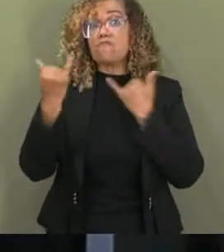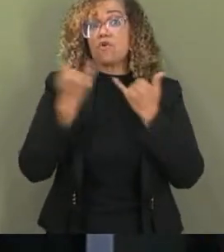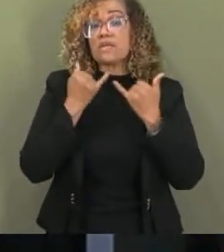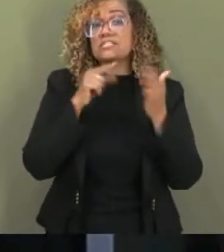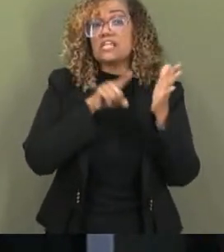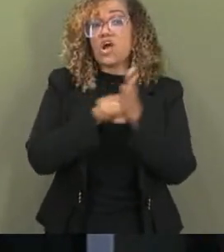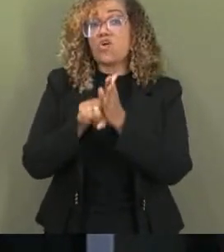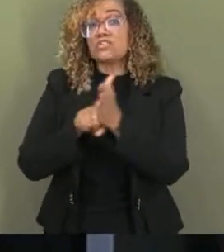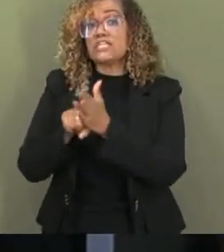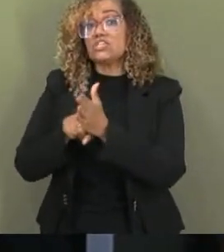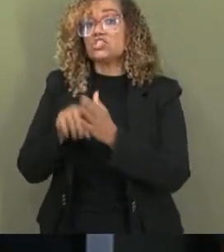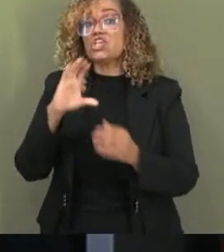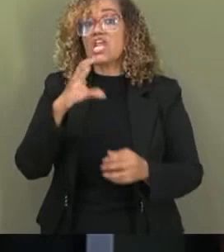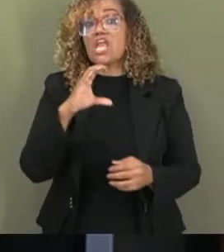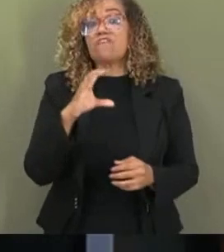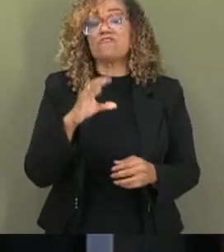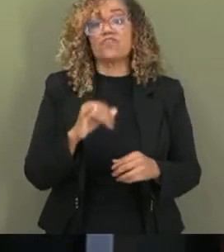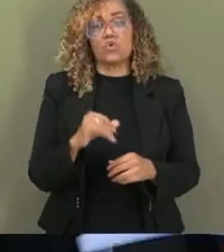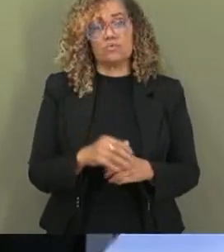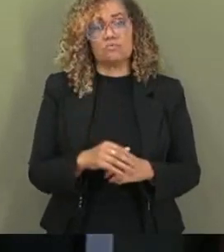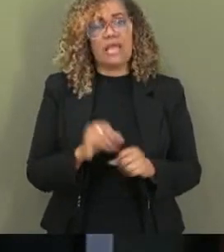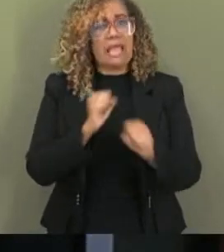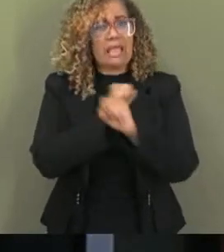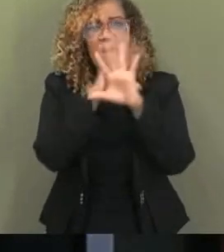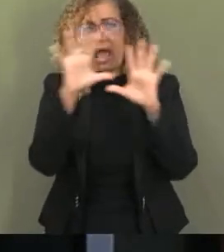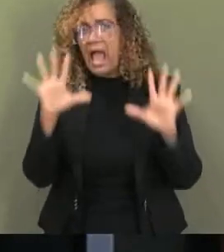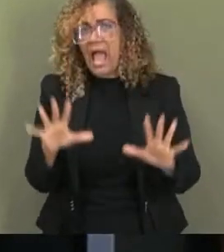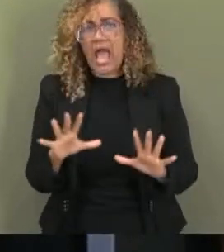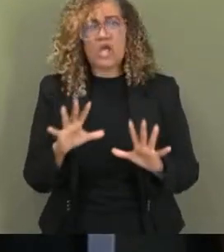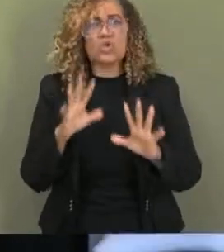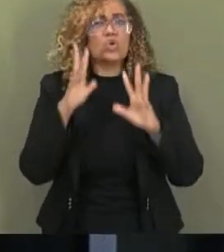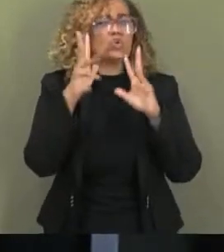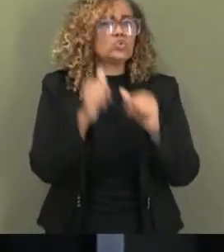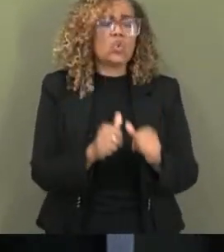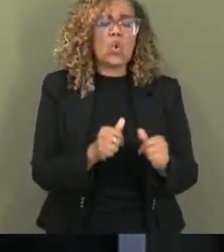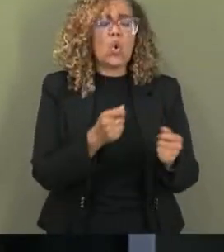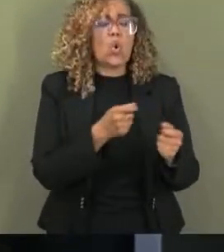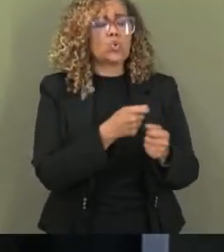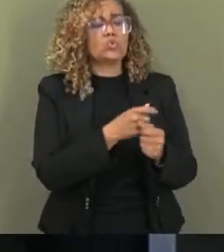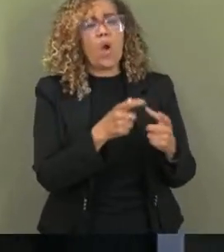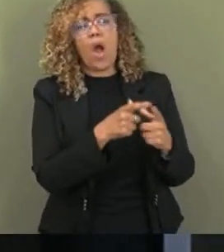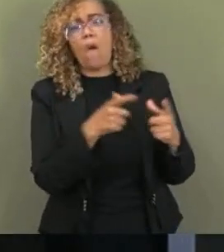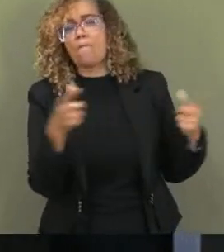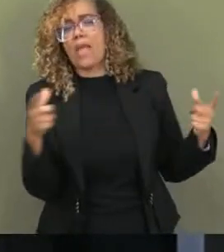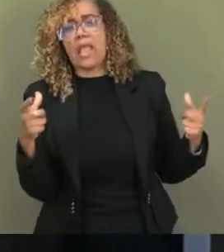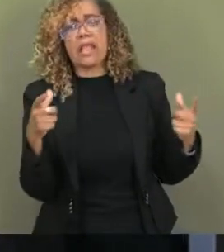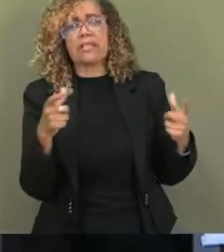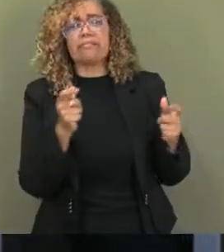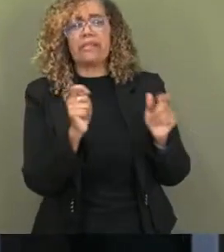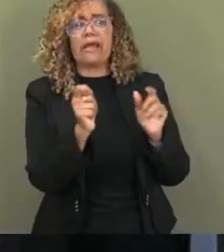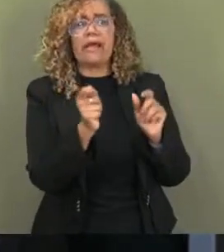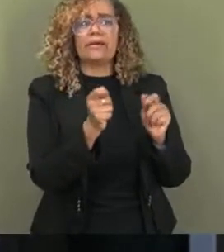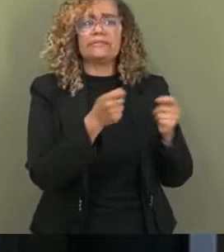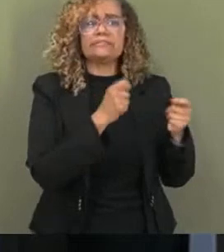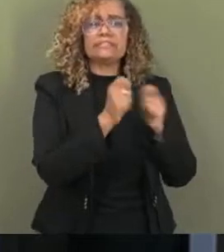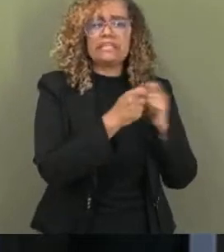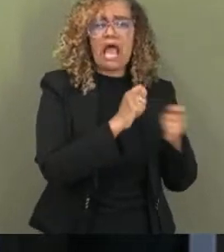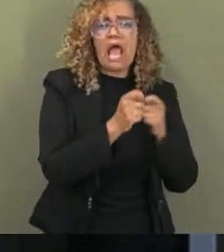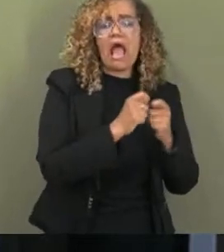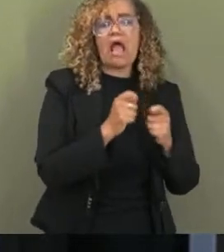científicos são claros, tudo aumenta, o tráfico aumenta, a